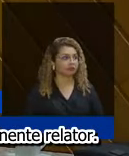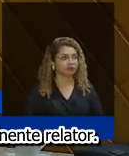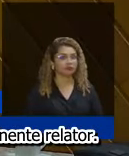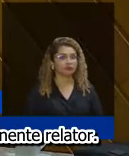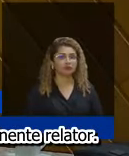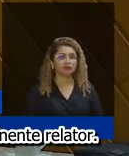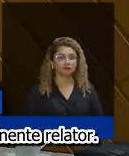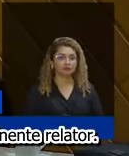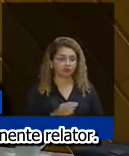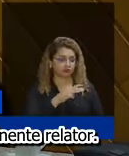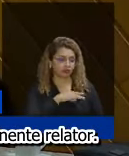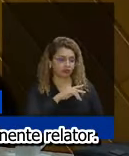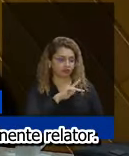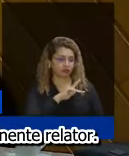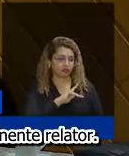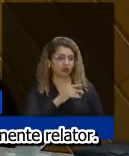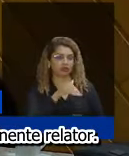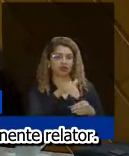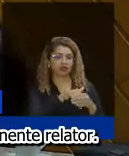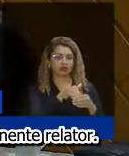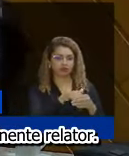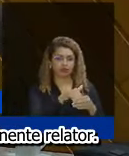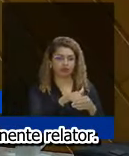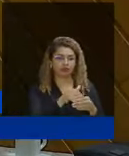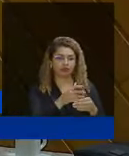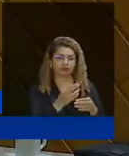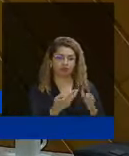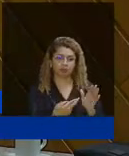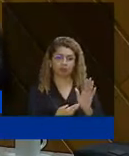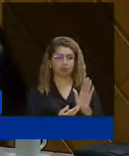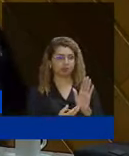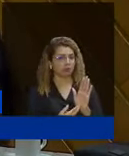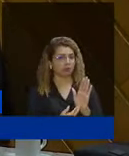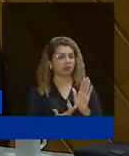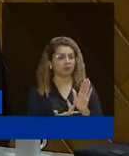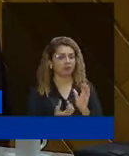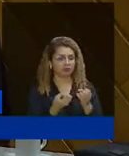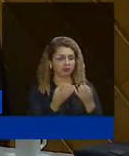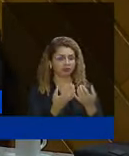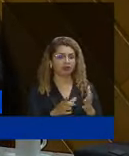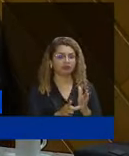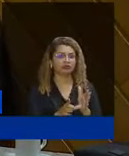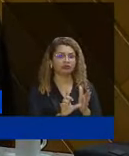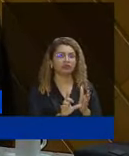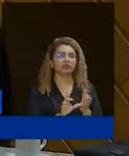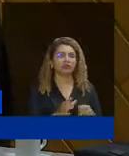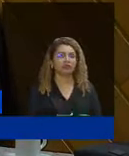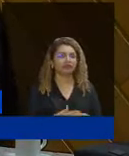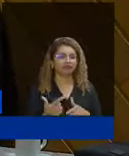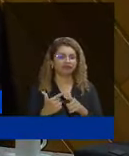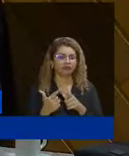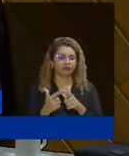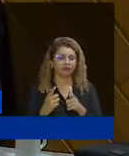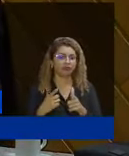Tanto pelo Ministério Público Eleitoral, quanto pelo eminente relator. Há um problema que, veja, quando